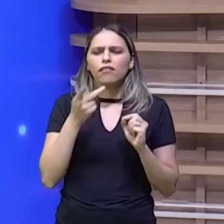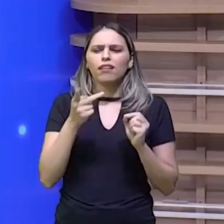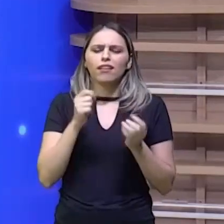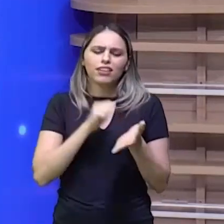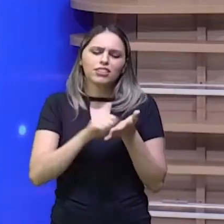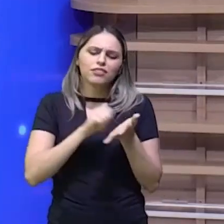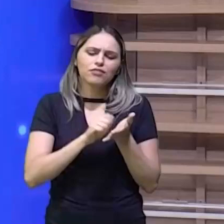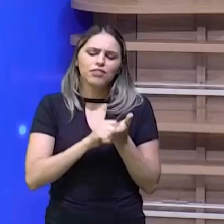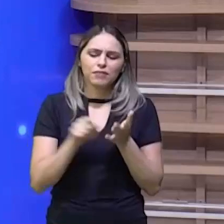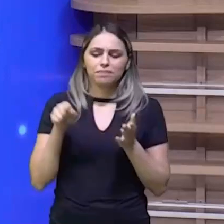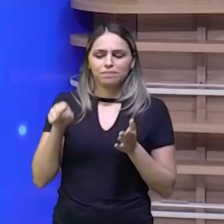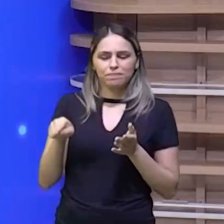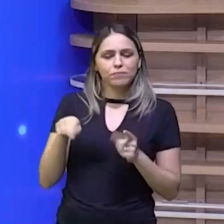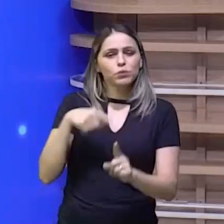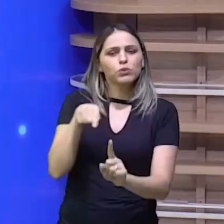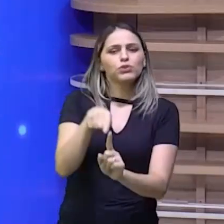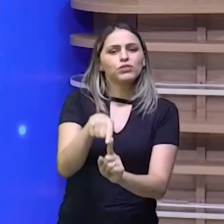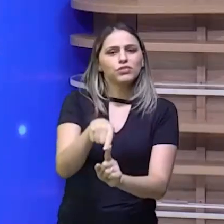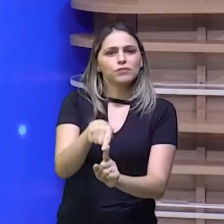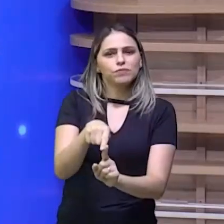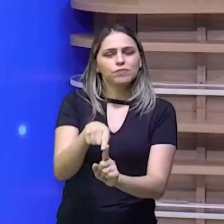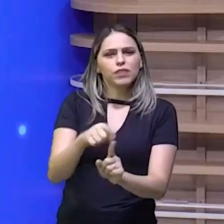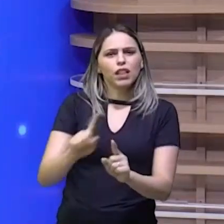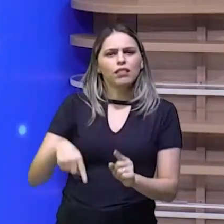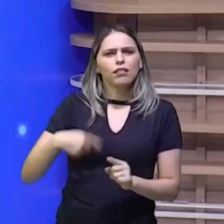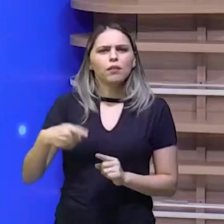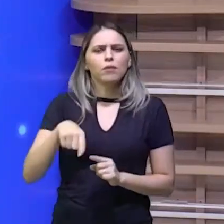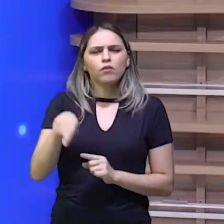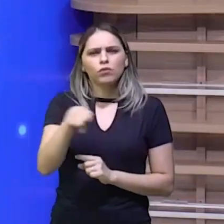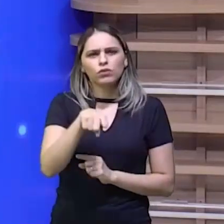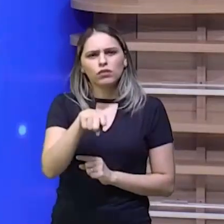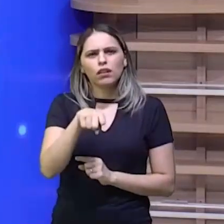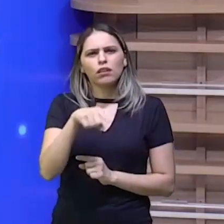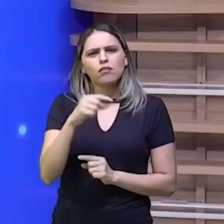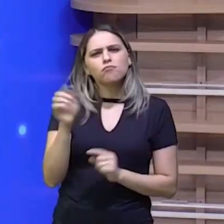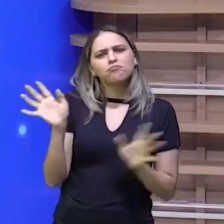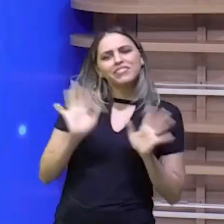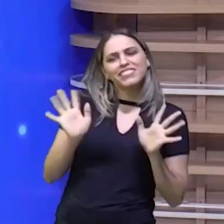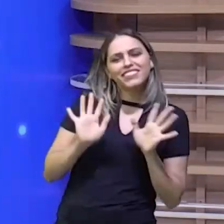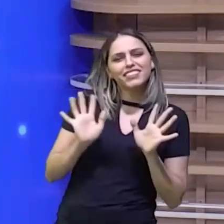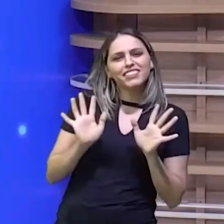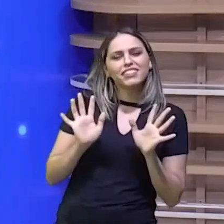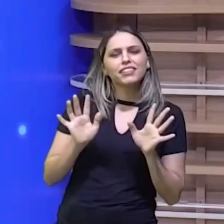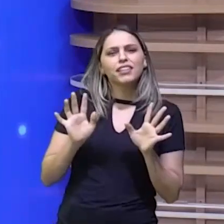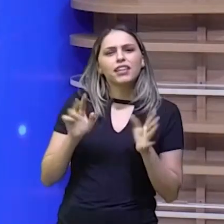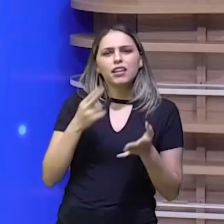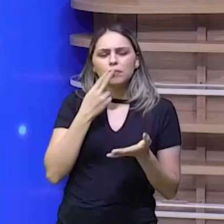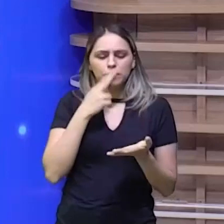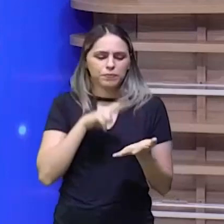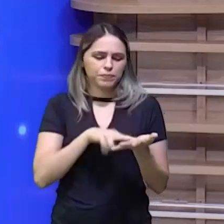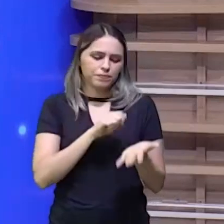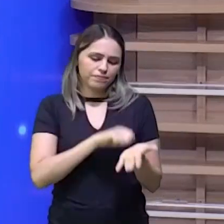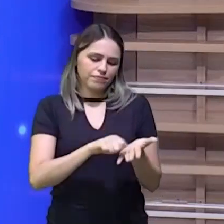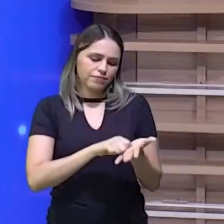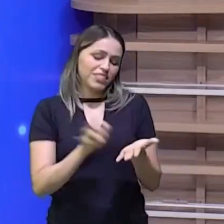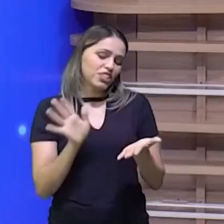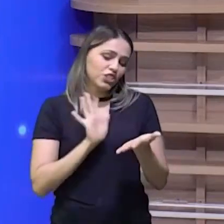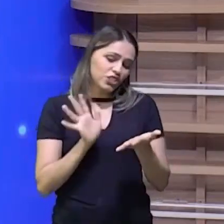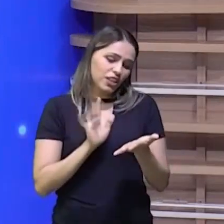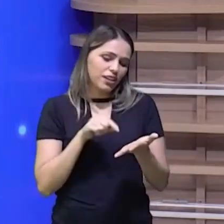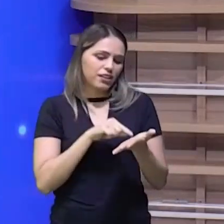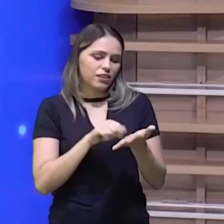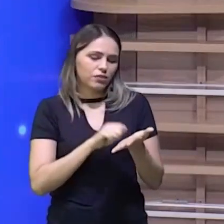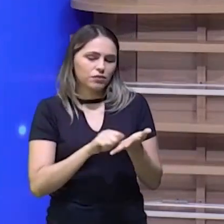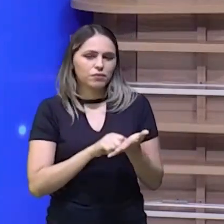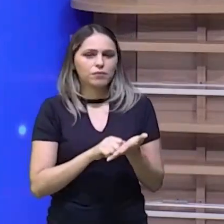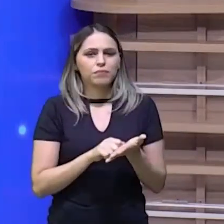certo? O próximo é o quê? Você vai se despedir na sua carta. Você vai colocar o